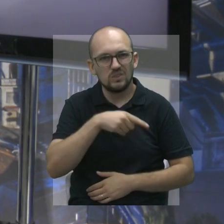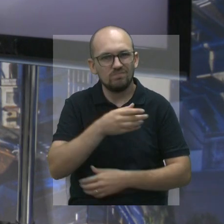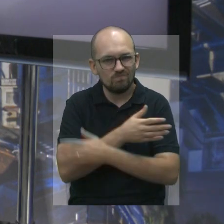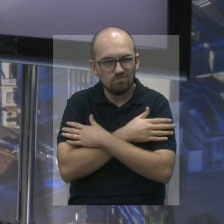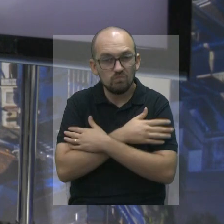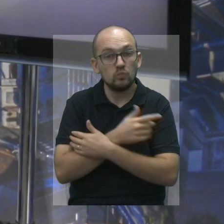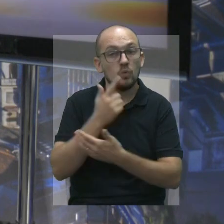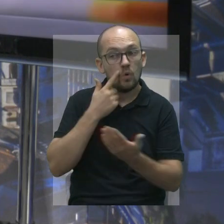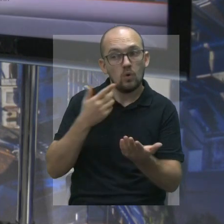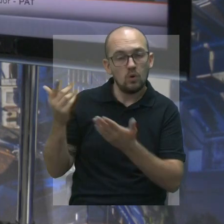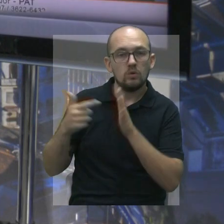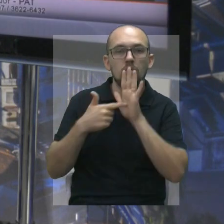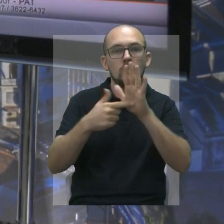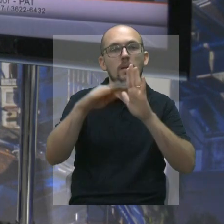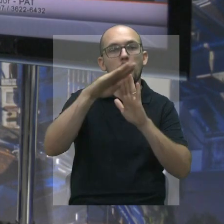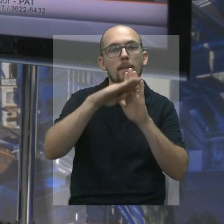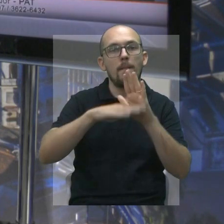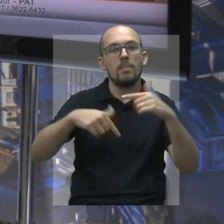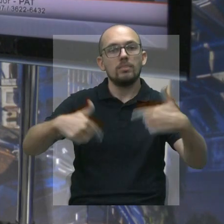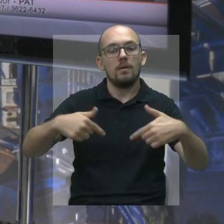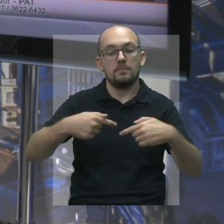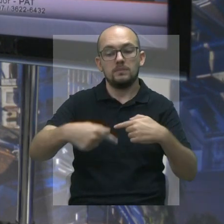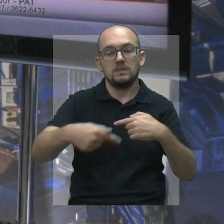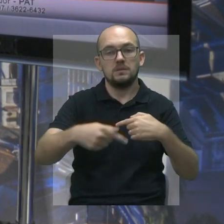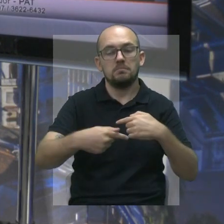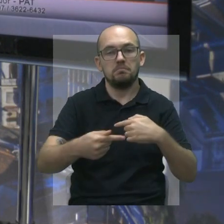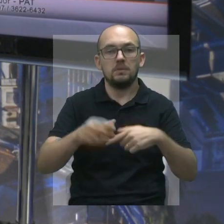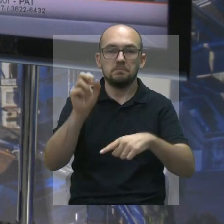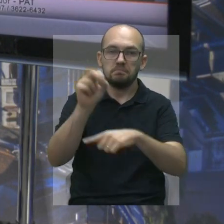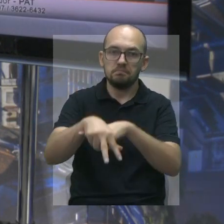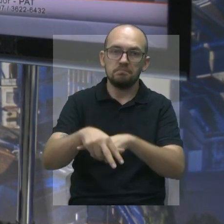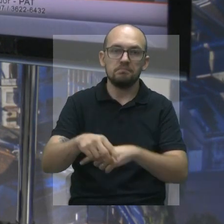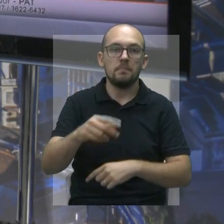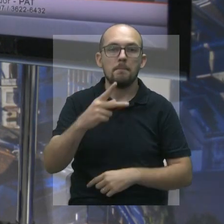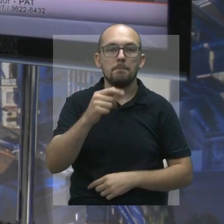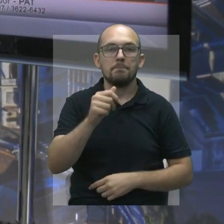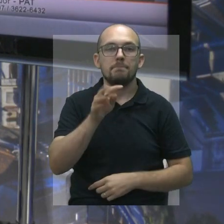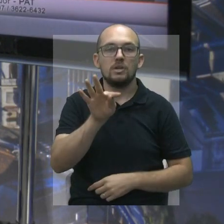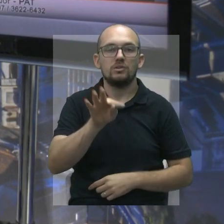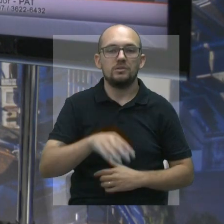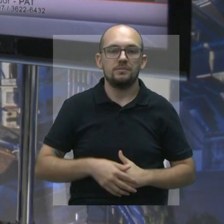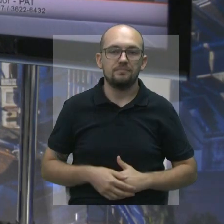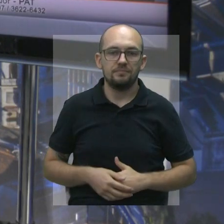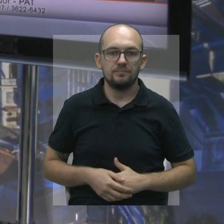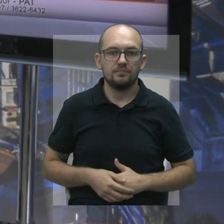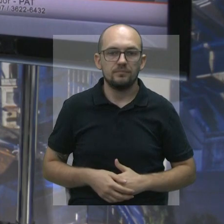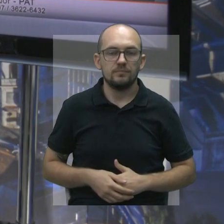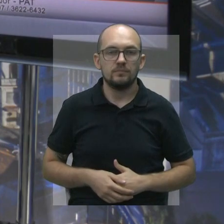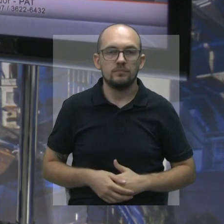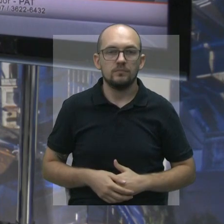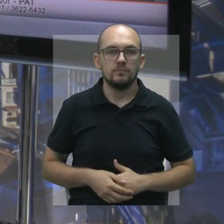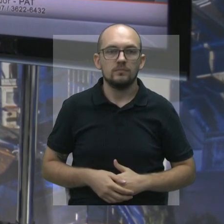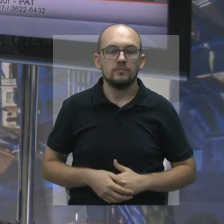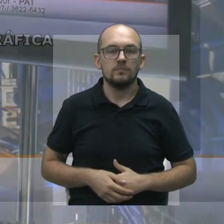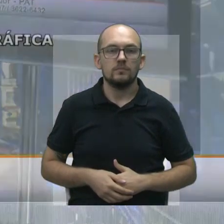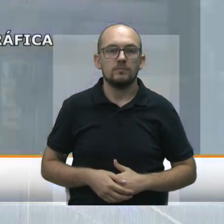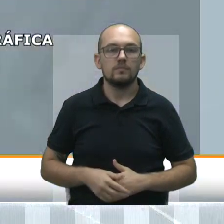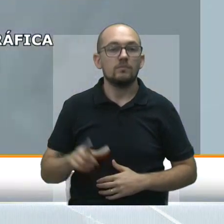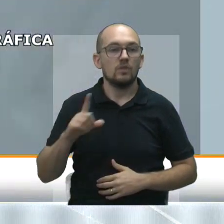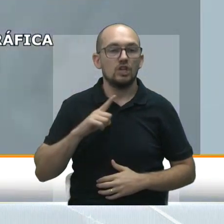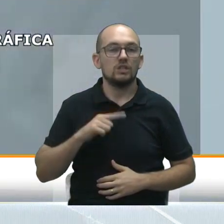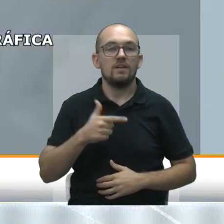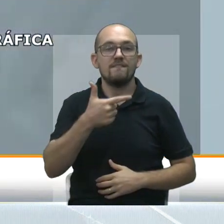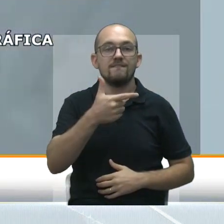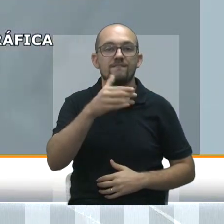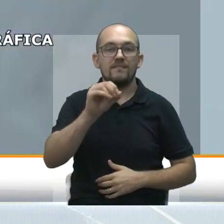de olho então nas vagas do PAT desta semana, posto de atendimento ao trabalhador. Nós temos 20 vagas para mecânico de